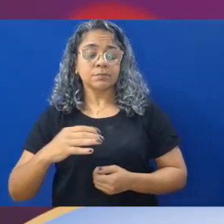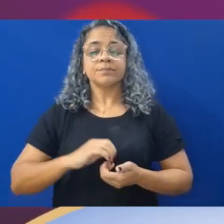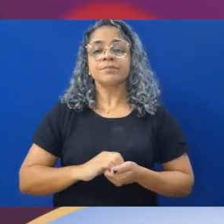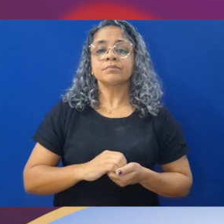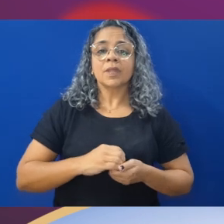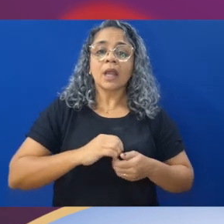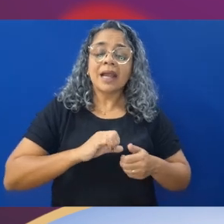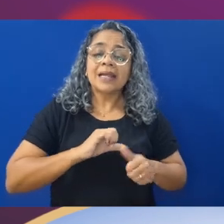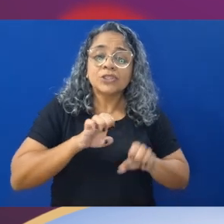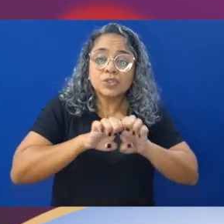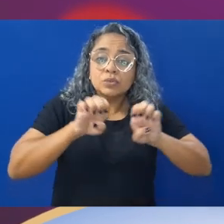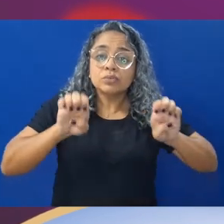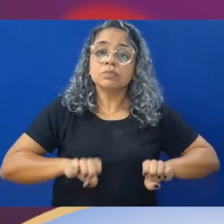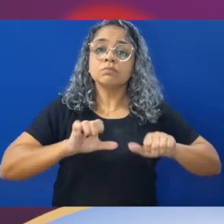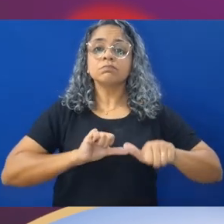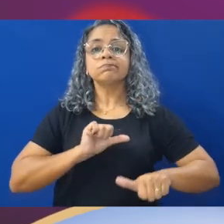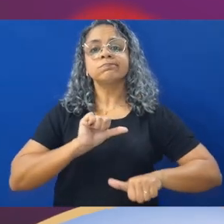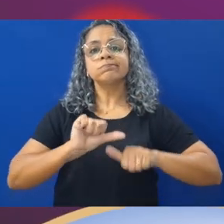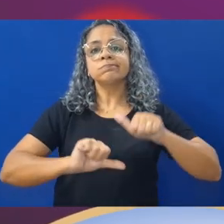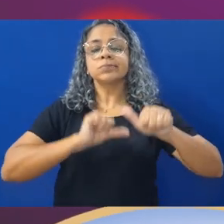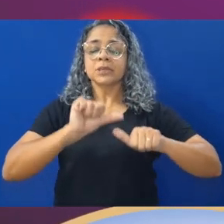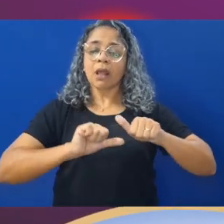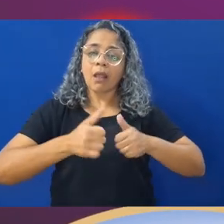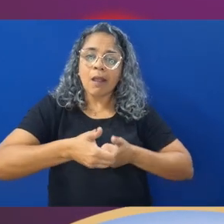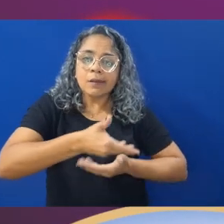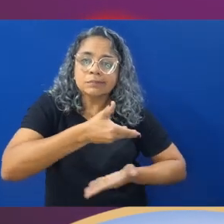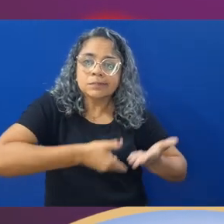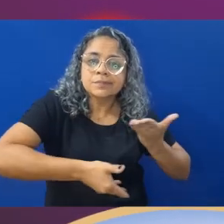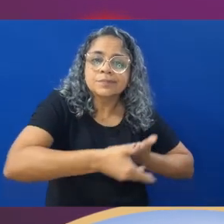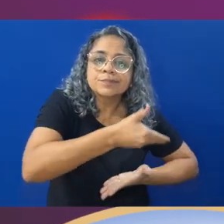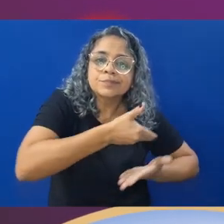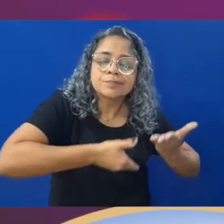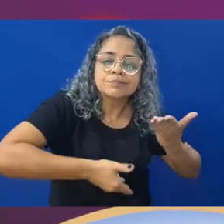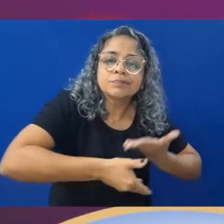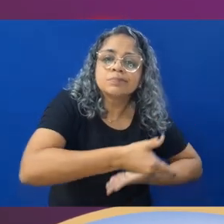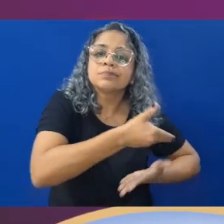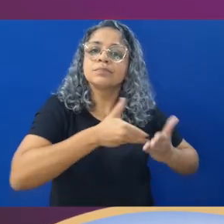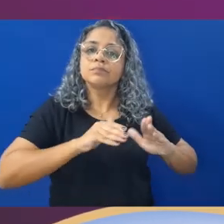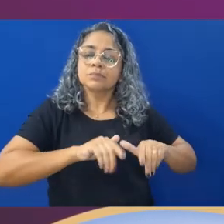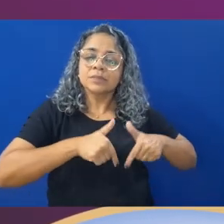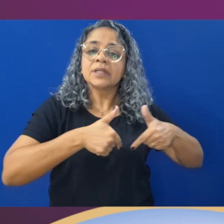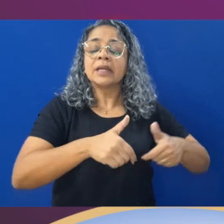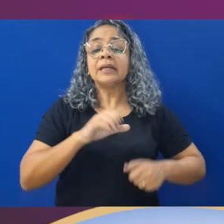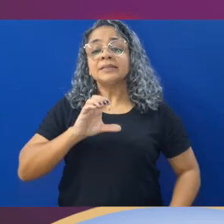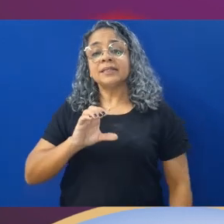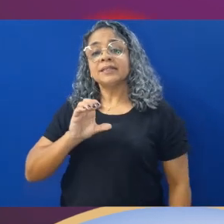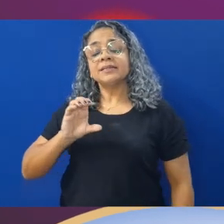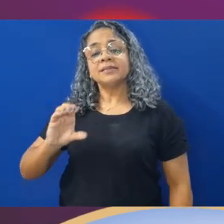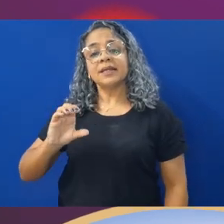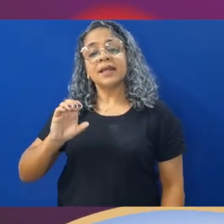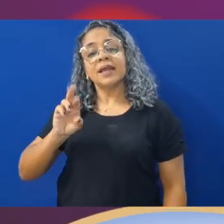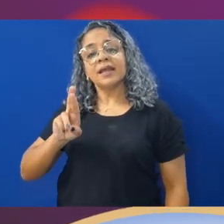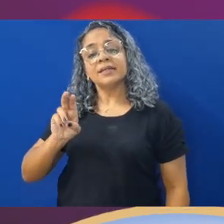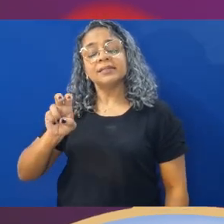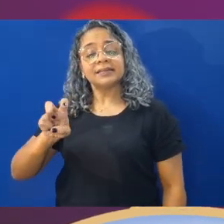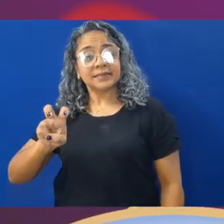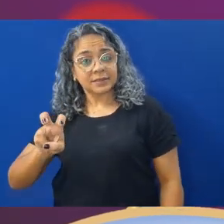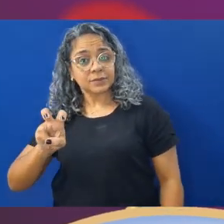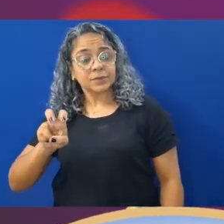uma mudança de sua estrutura, permitindo a interação com os correceptores CCR5